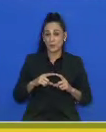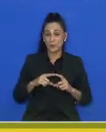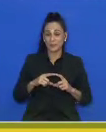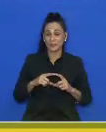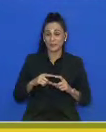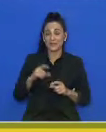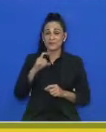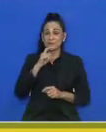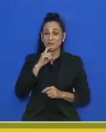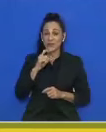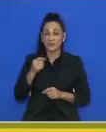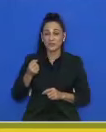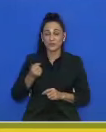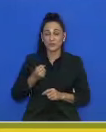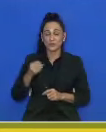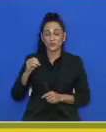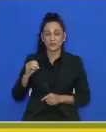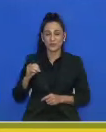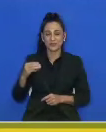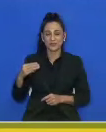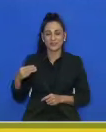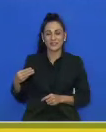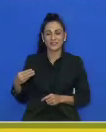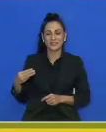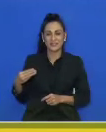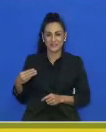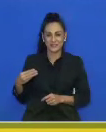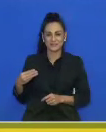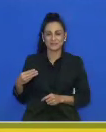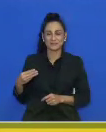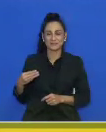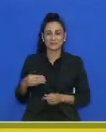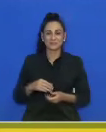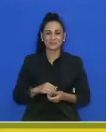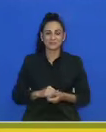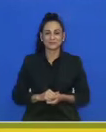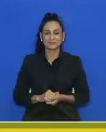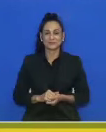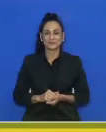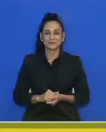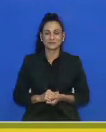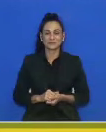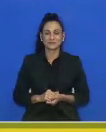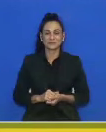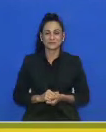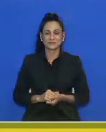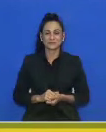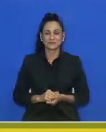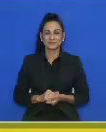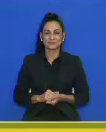Bola verde, número 03. Verde, 03.